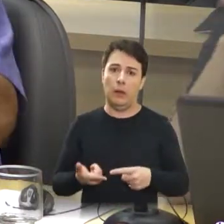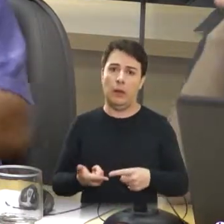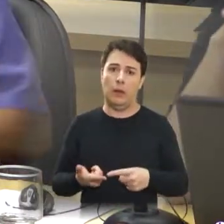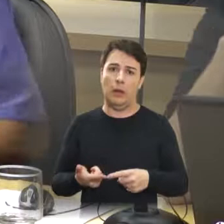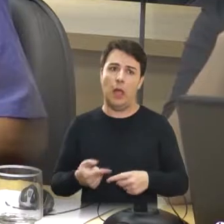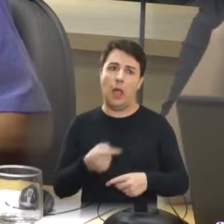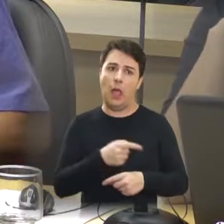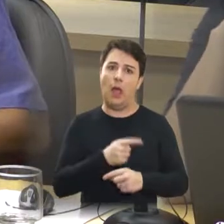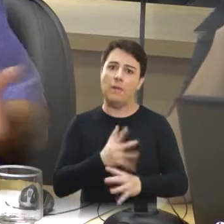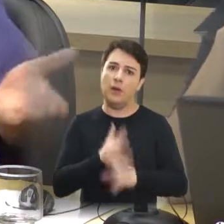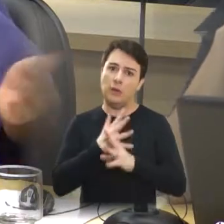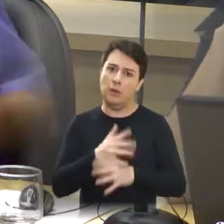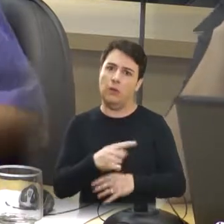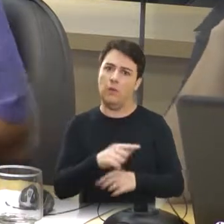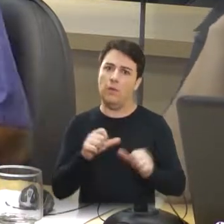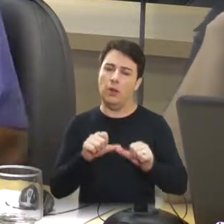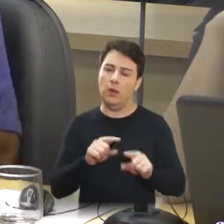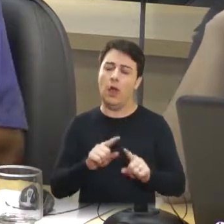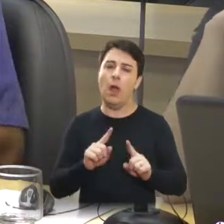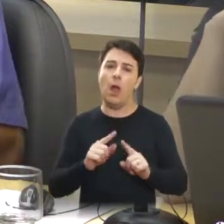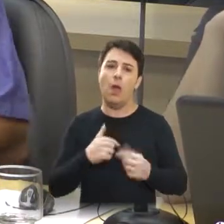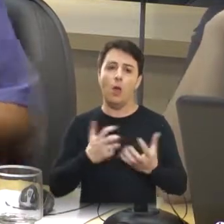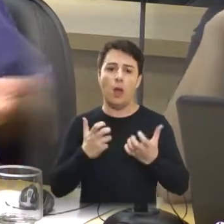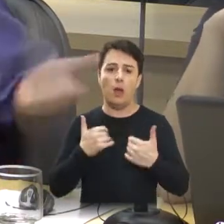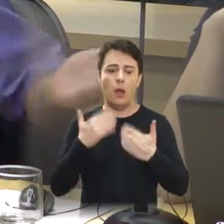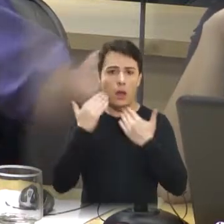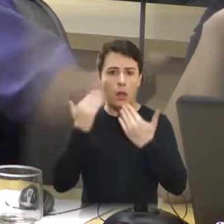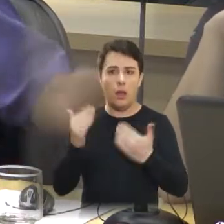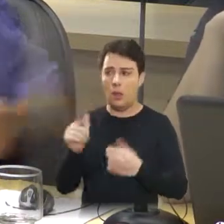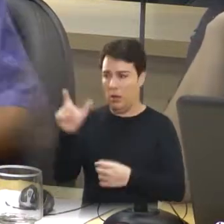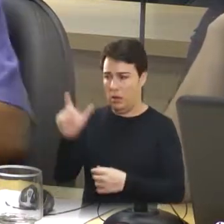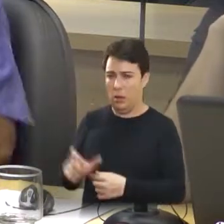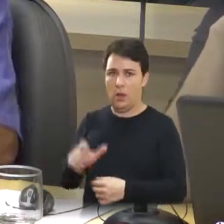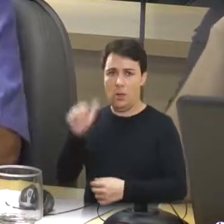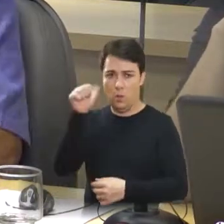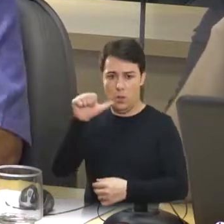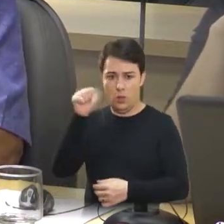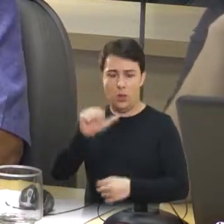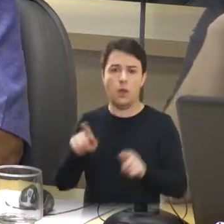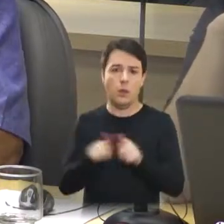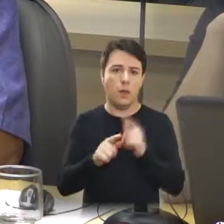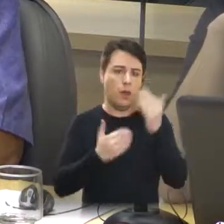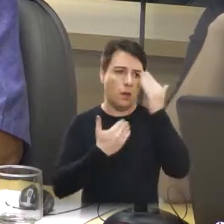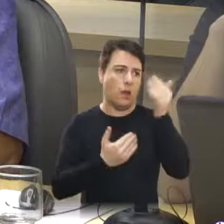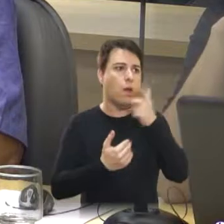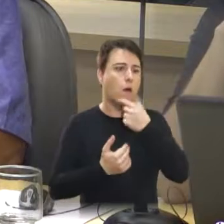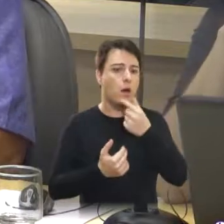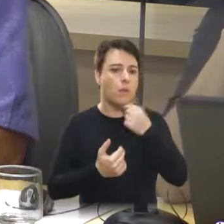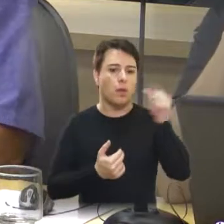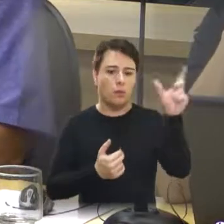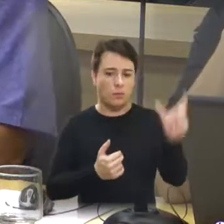aqueles vazios urbanos lá. Então, quero agradecer a presença da sala, agradecer a presença do